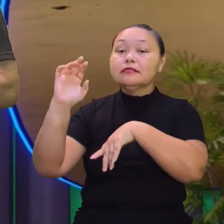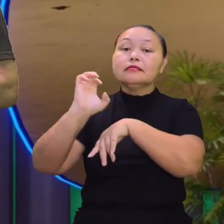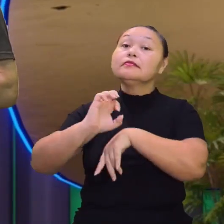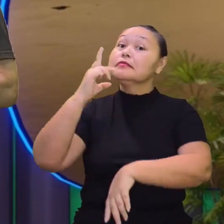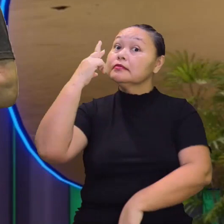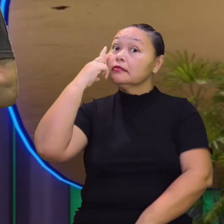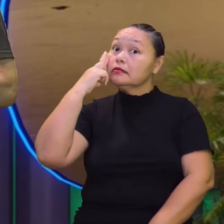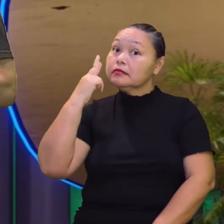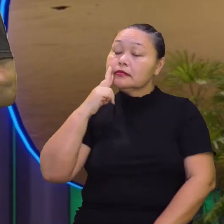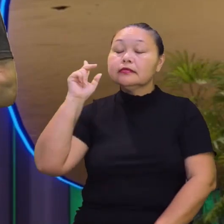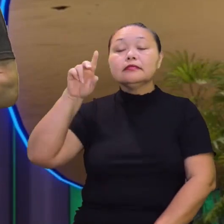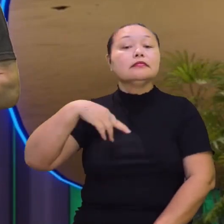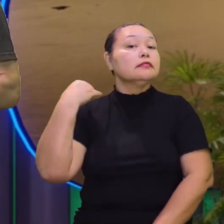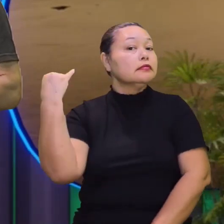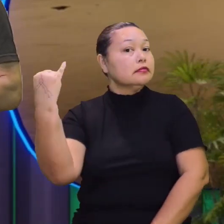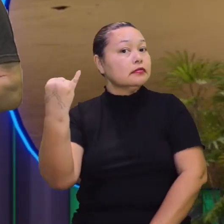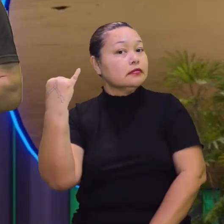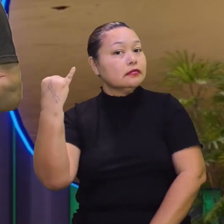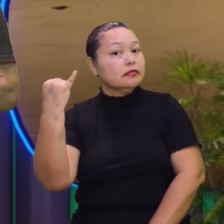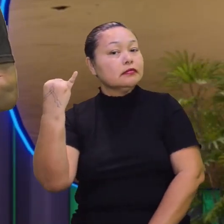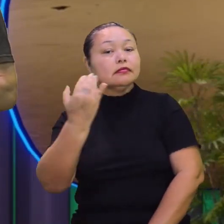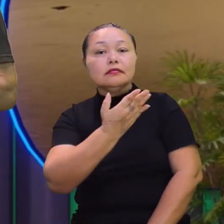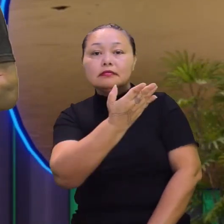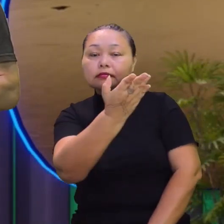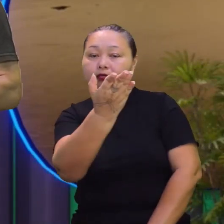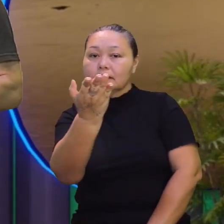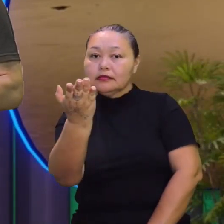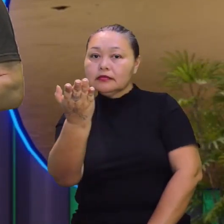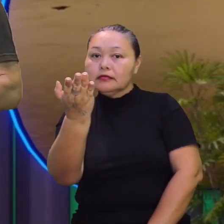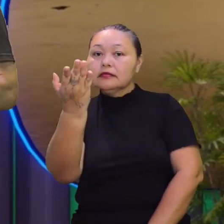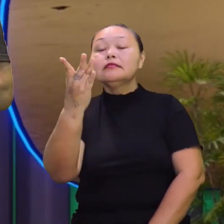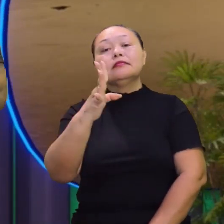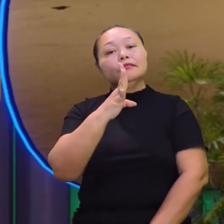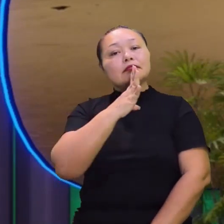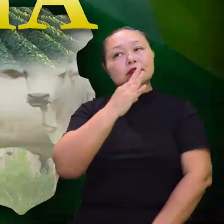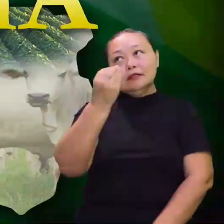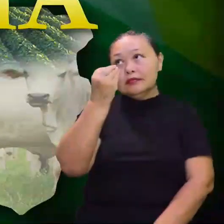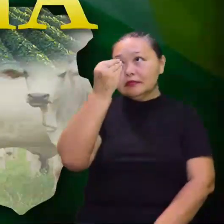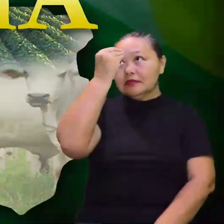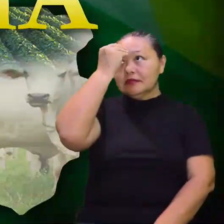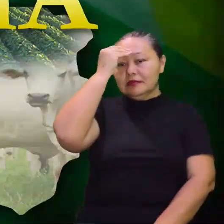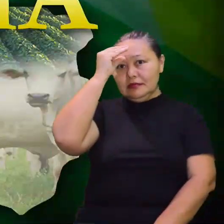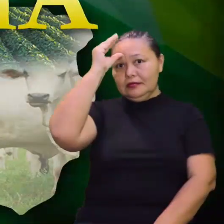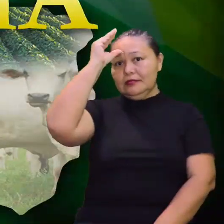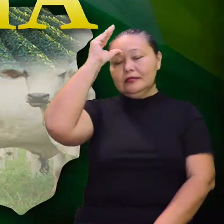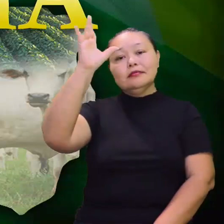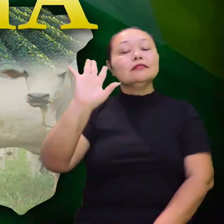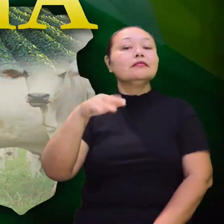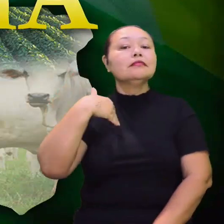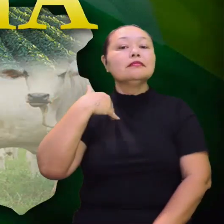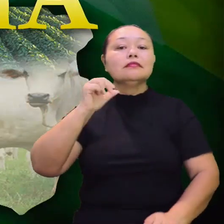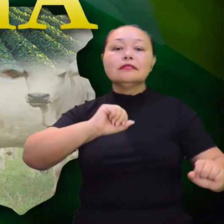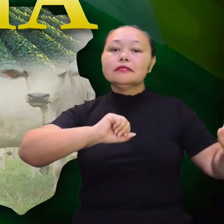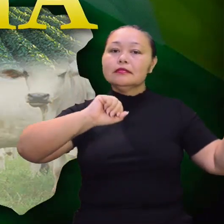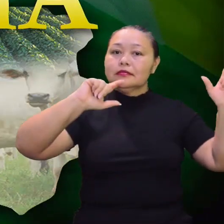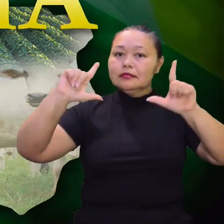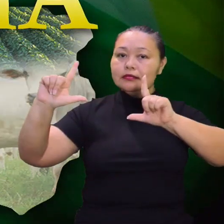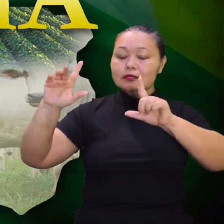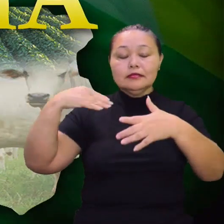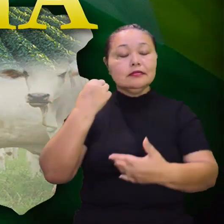de Rondônia, que é importante aí para o seu conhecimento. Vamos lá. De olho na tela,